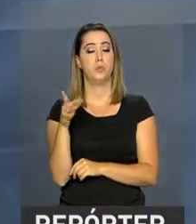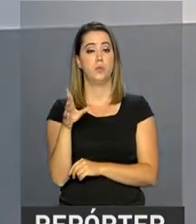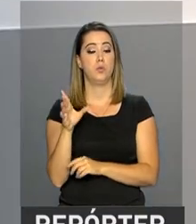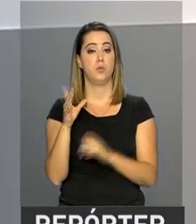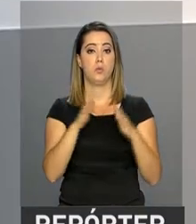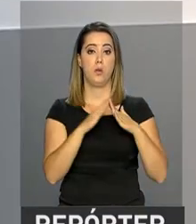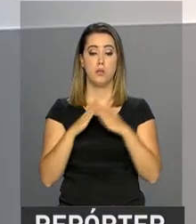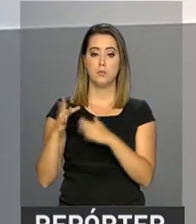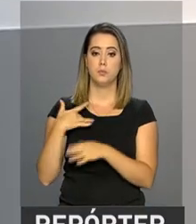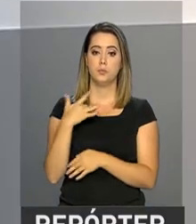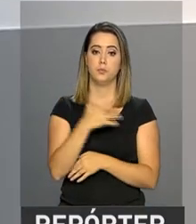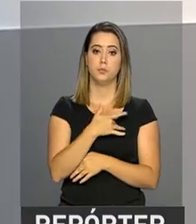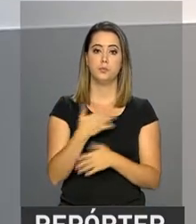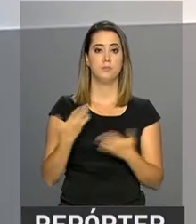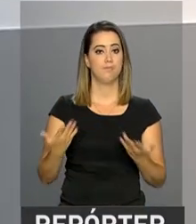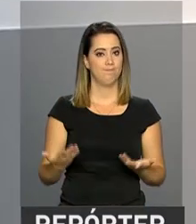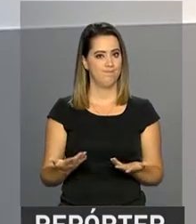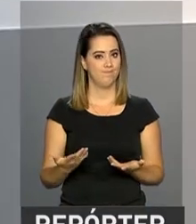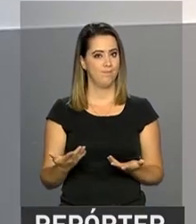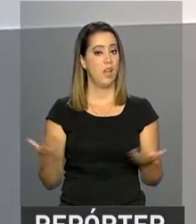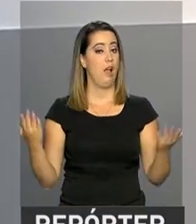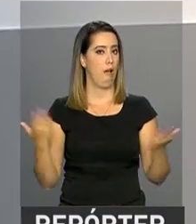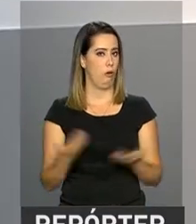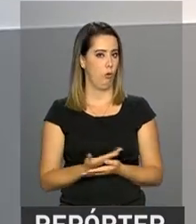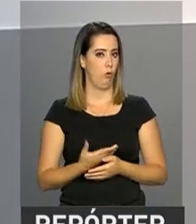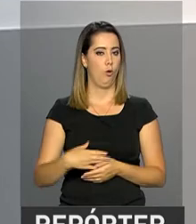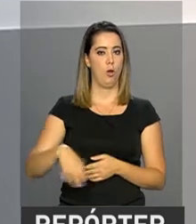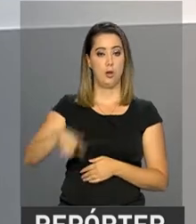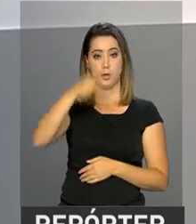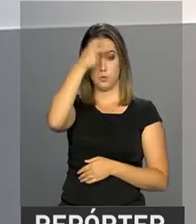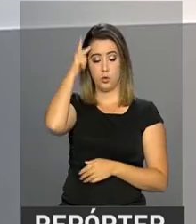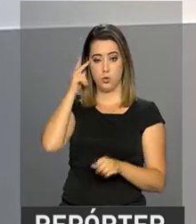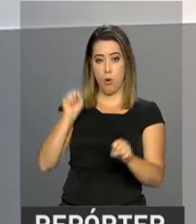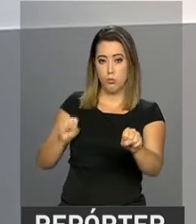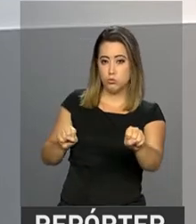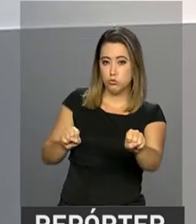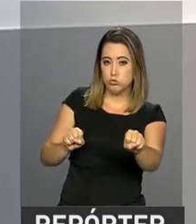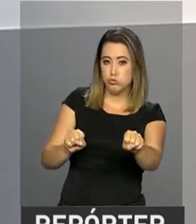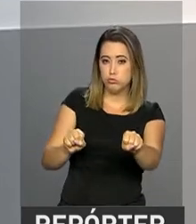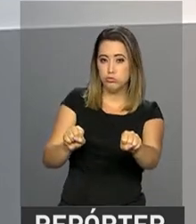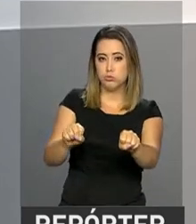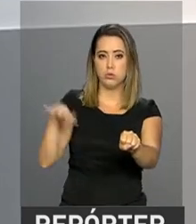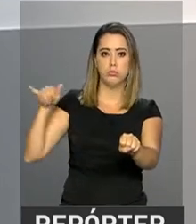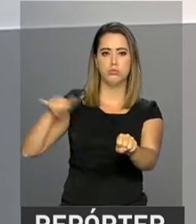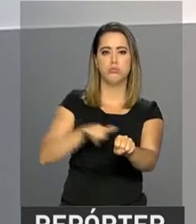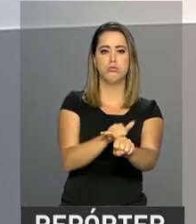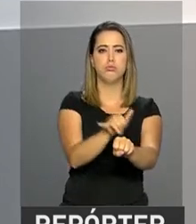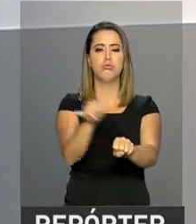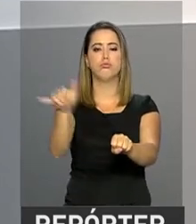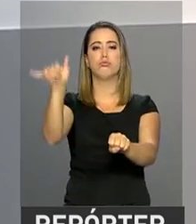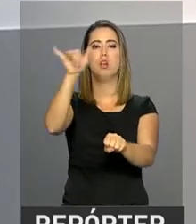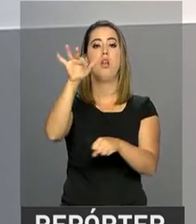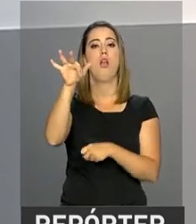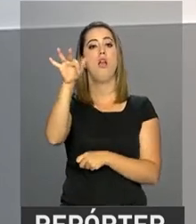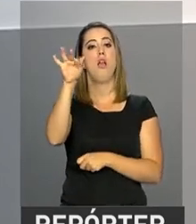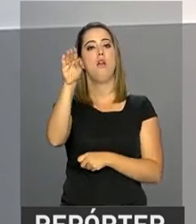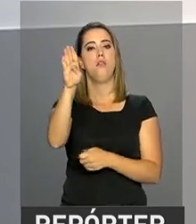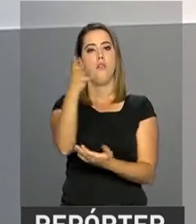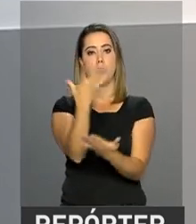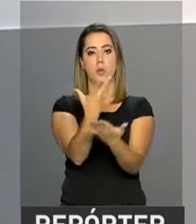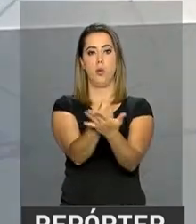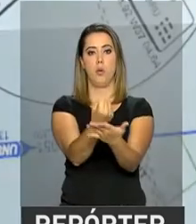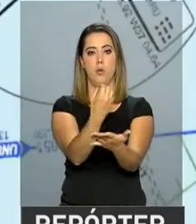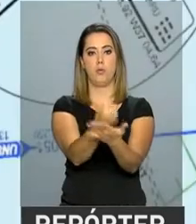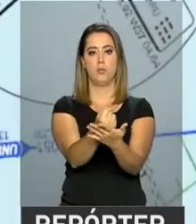uma informação para pilotos civis e militares. A Força Aérea Brasileira lançou um aplicativo para elaborar,